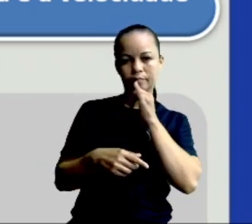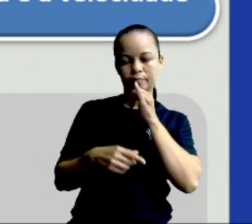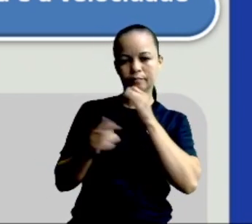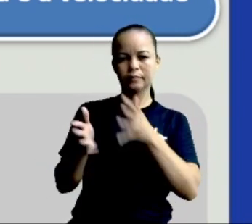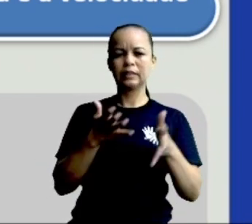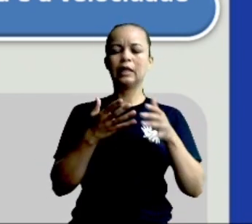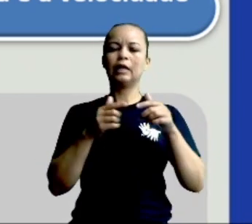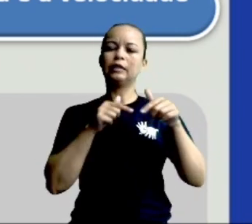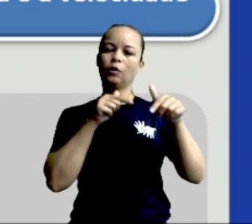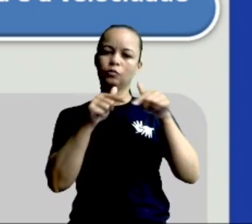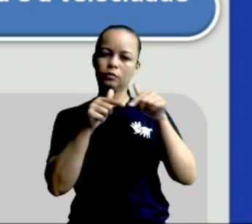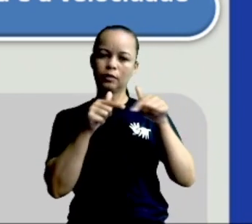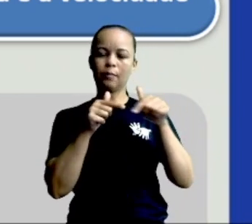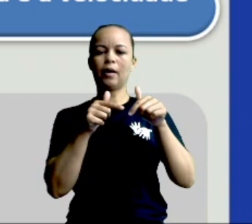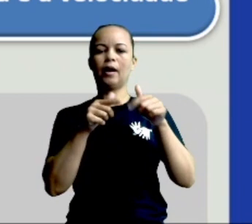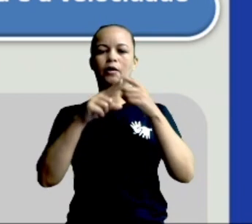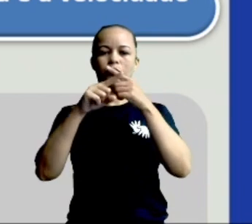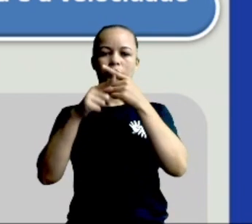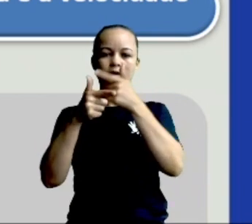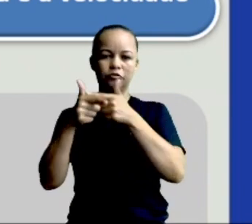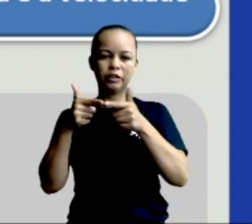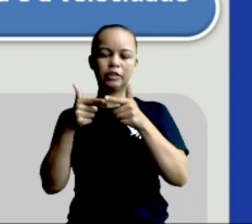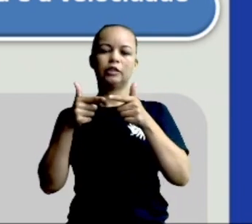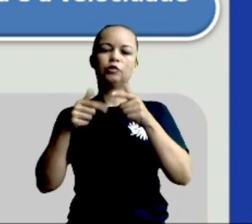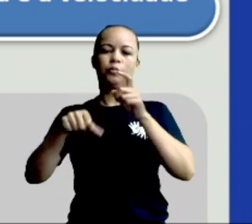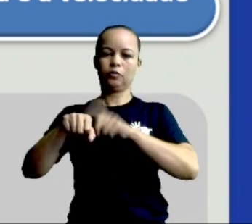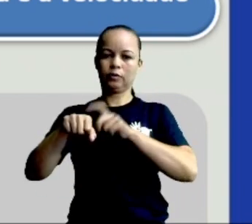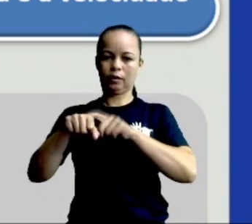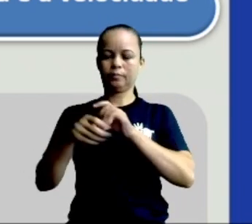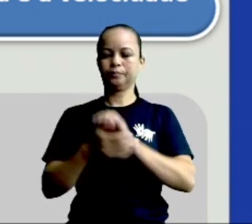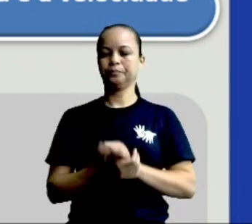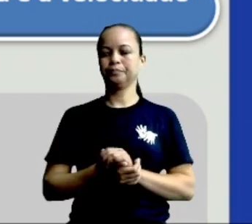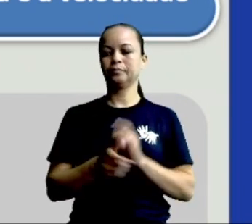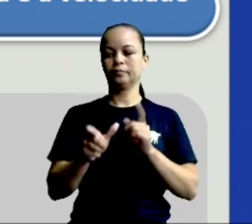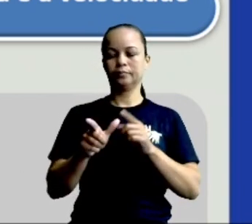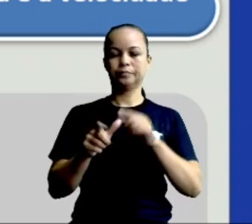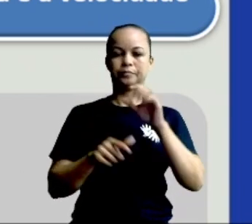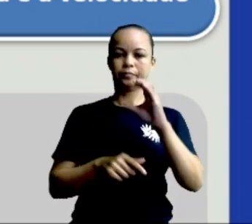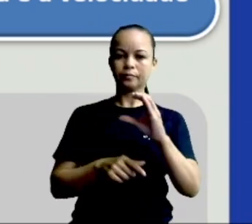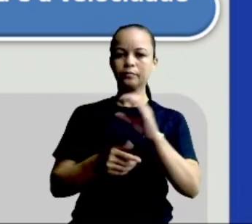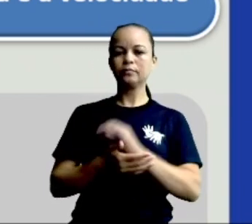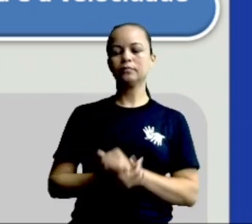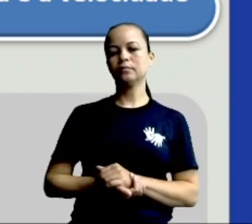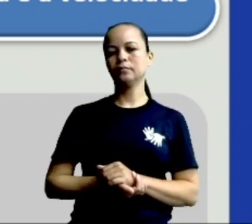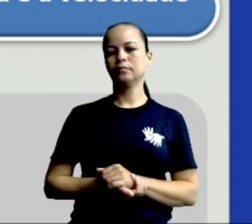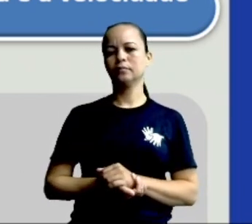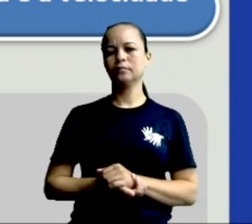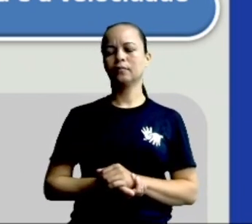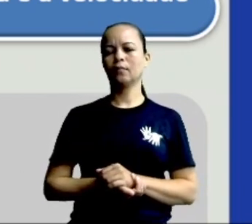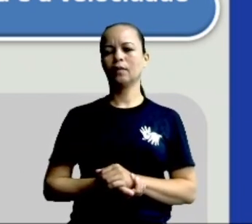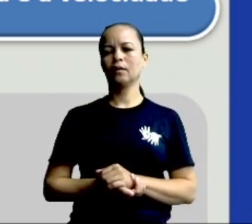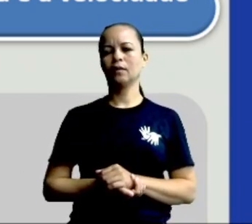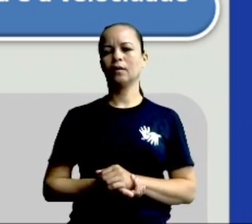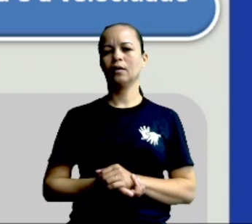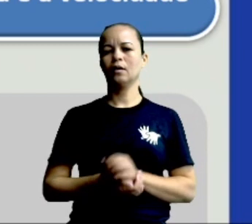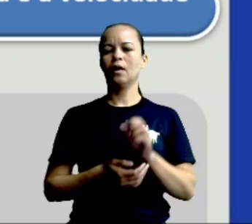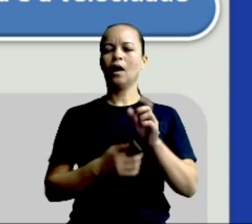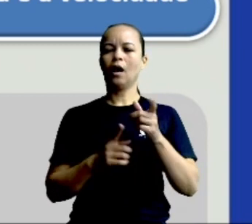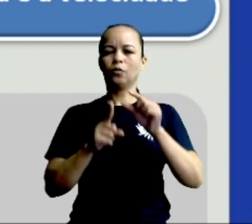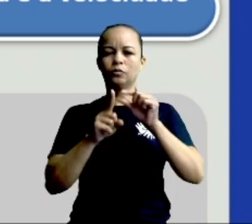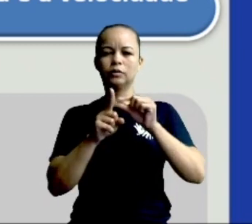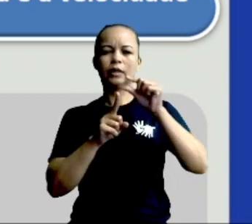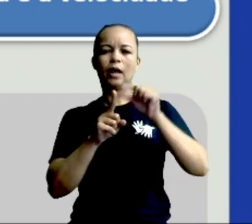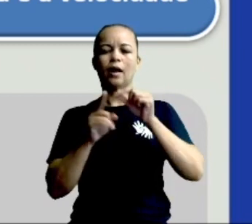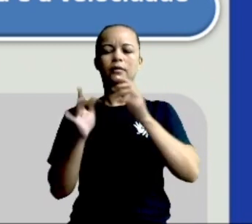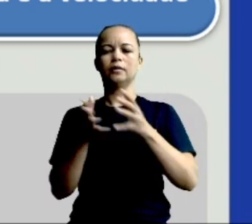entre trabalho dividido pelo tempo. Então, tá correto aí. Letra C. A unidade de medida do